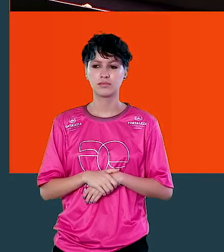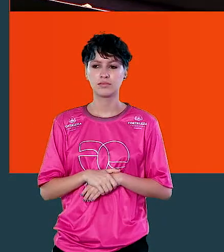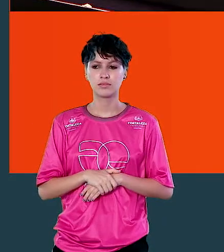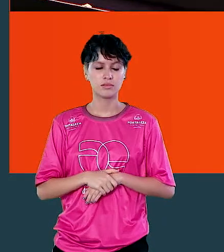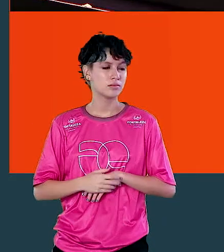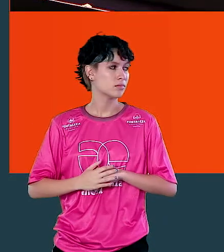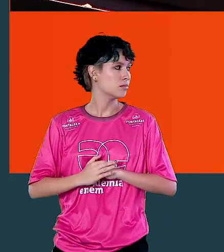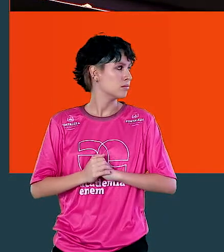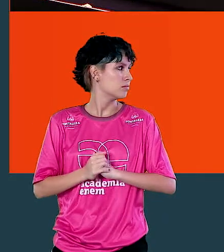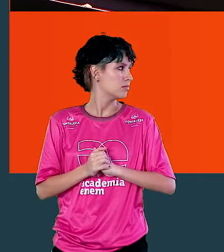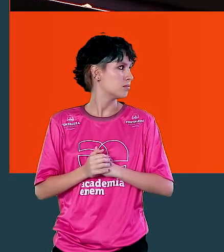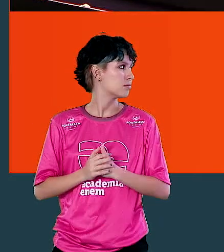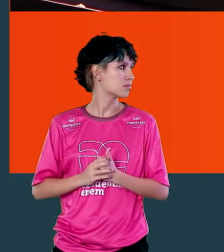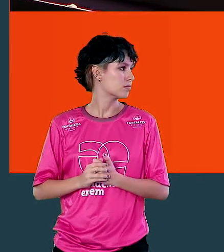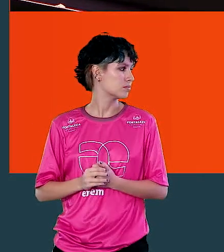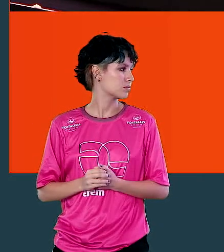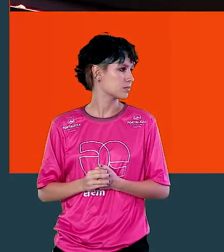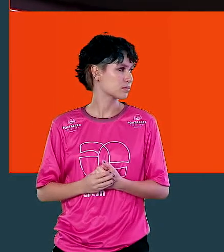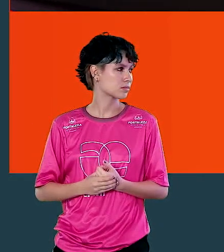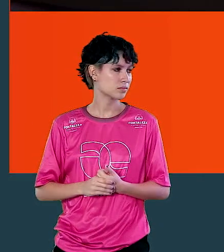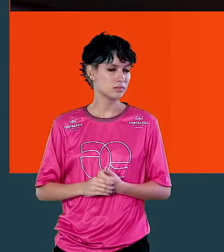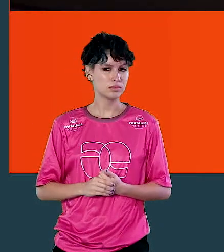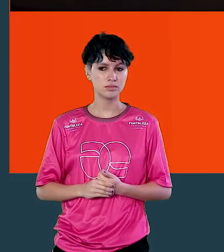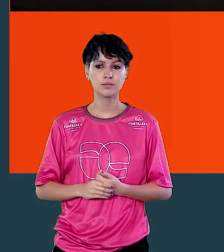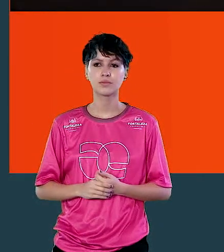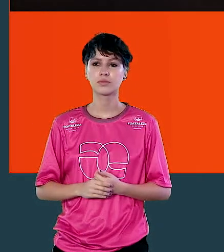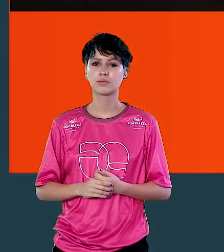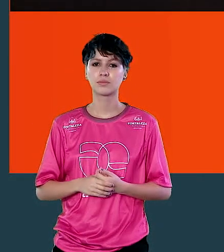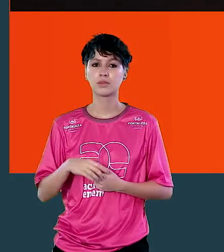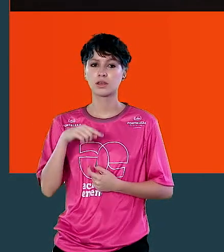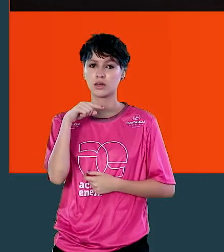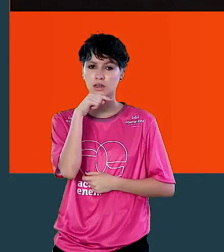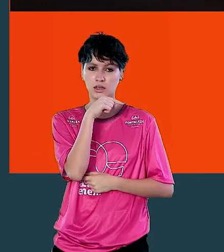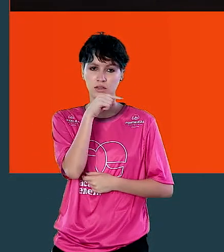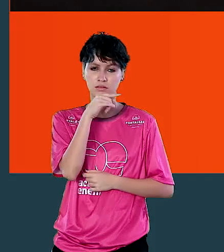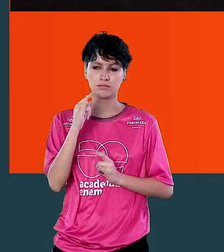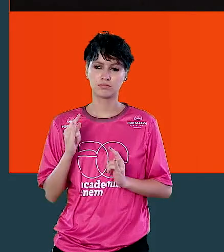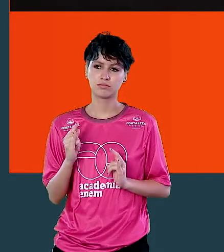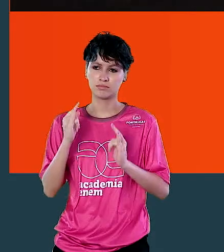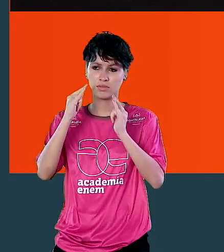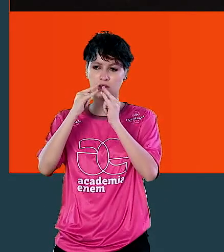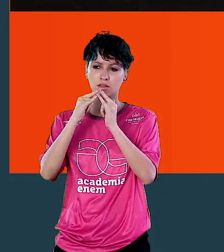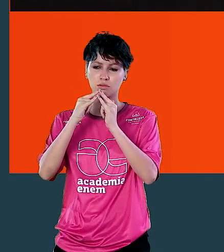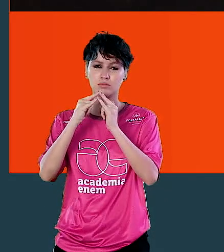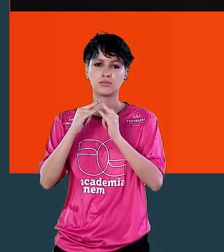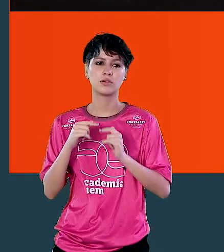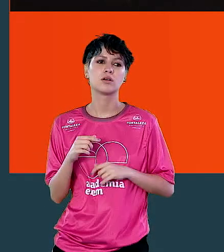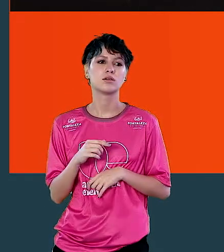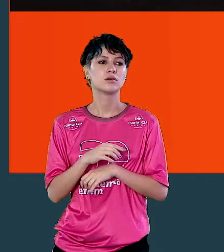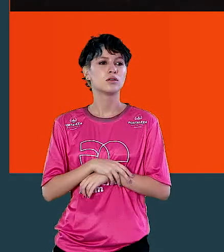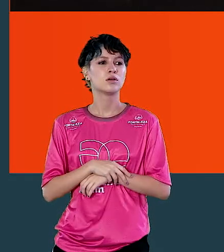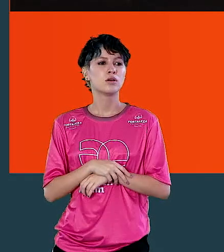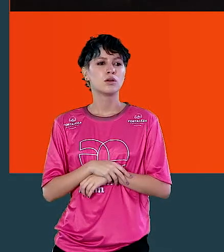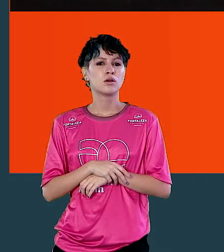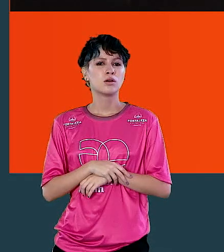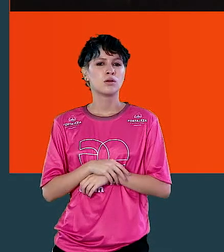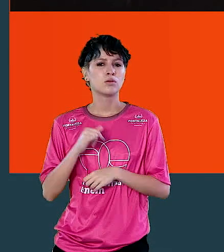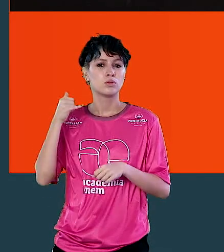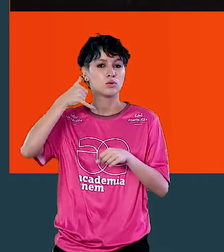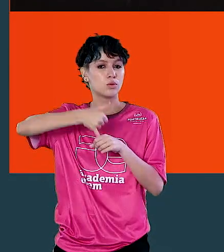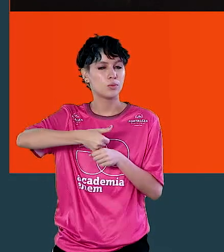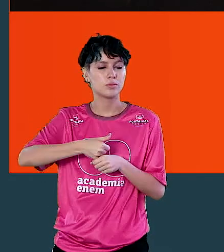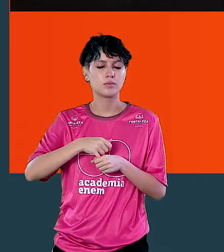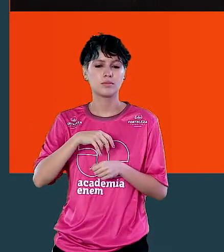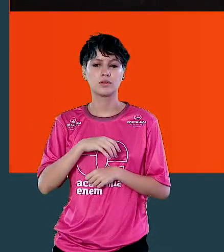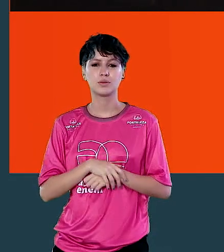aqui, galera, é a torre de fracionamento, né, da destilação do petróleo. Vou explicar para vocês basicamente